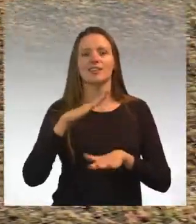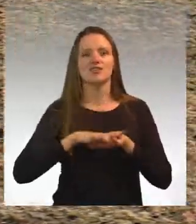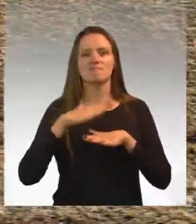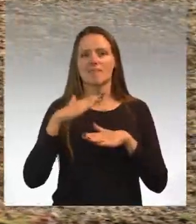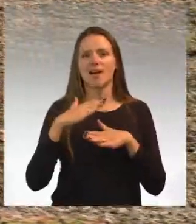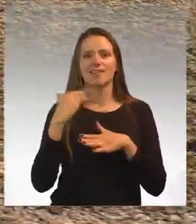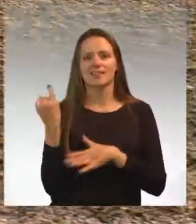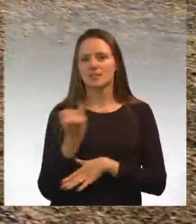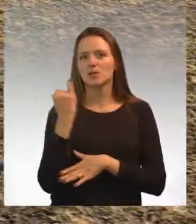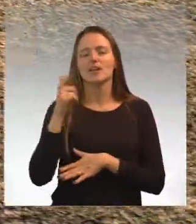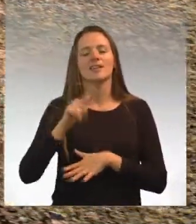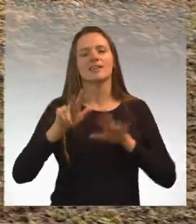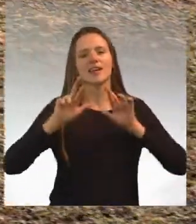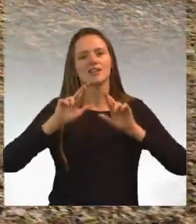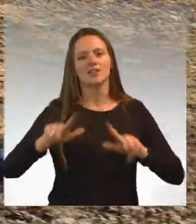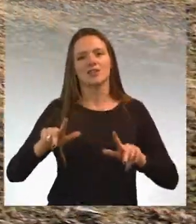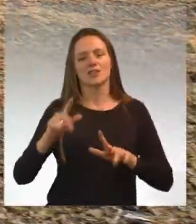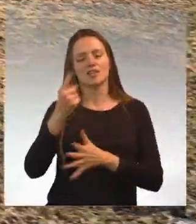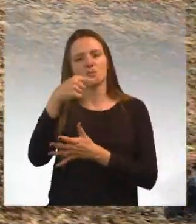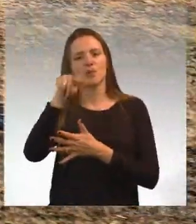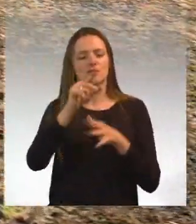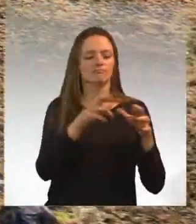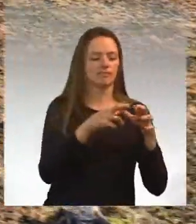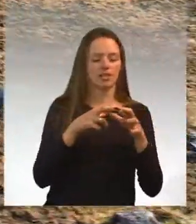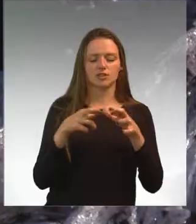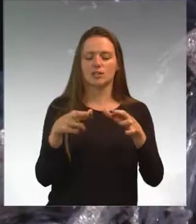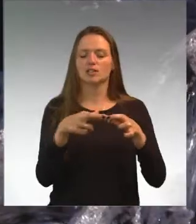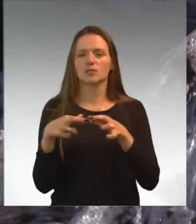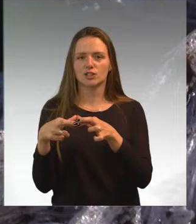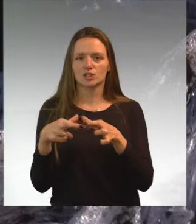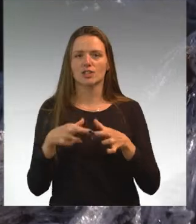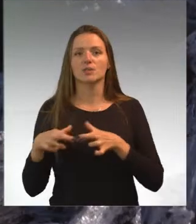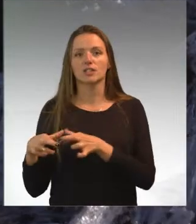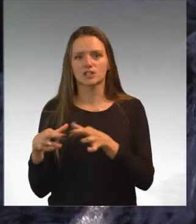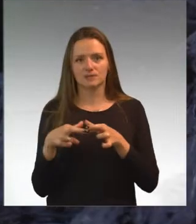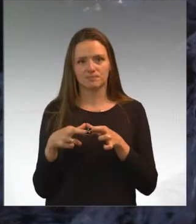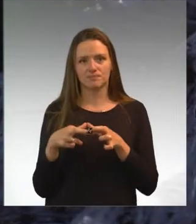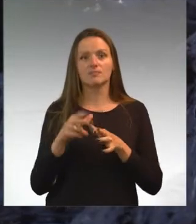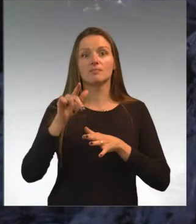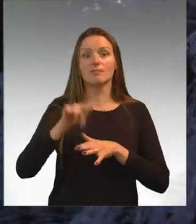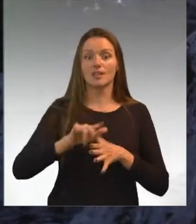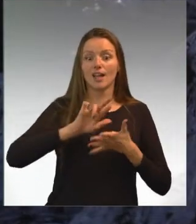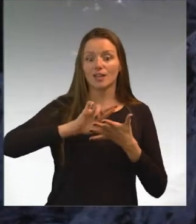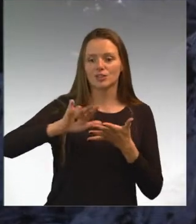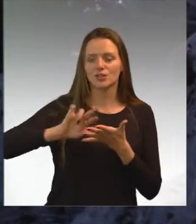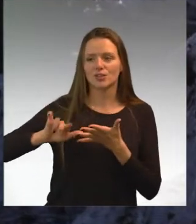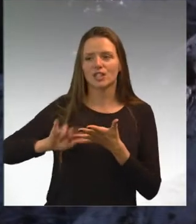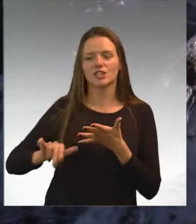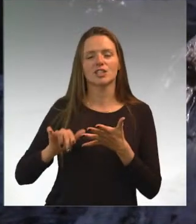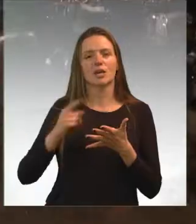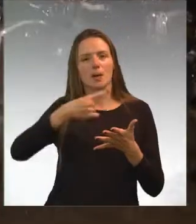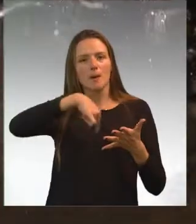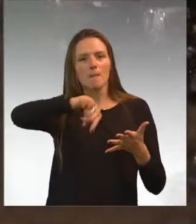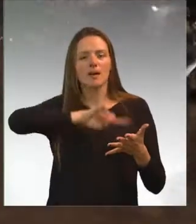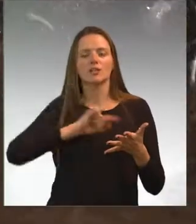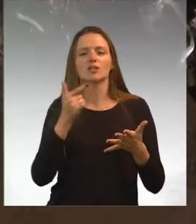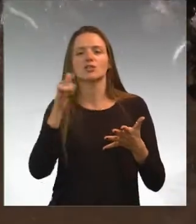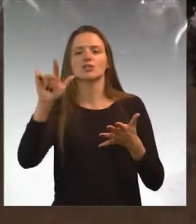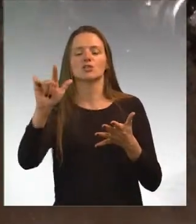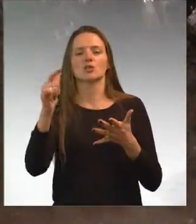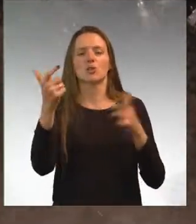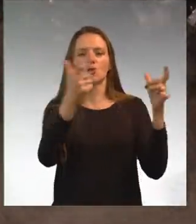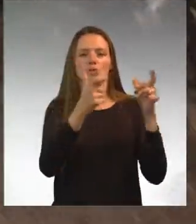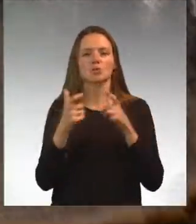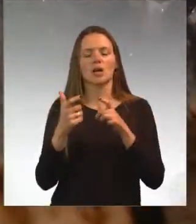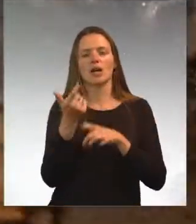que é diferente para vocês de região para região e que é diferente para nós de outros lugares e de